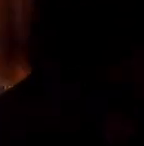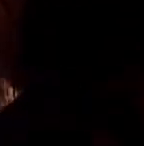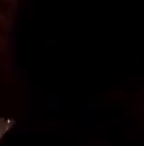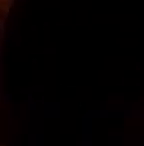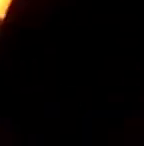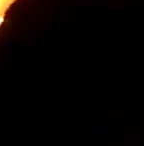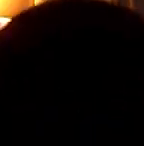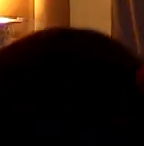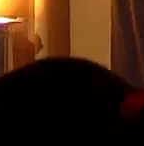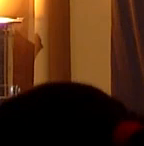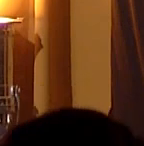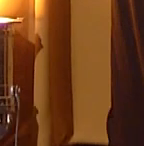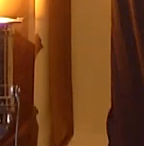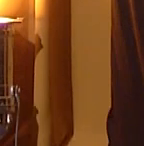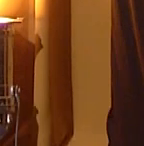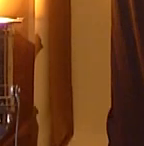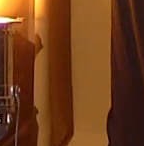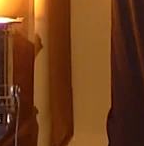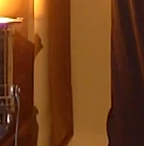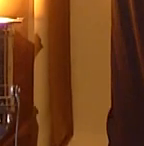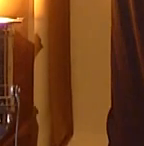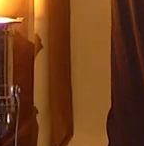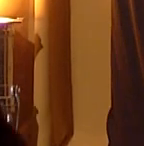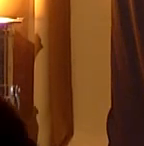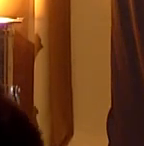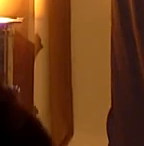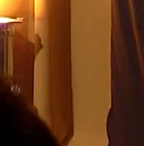capítulo 24,